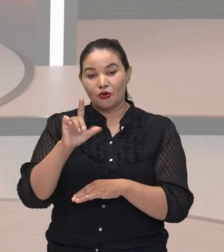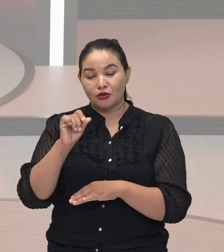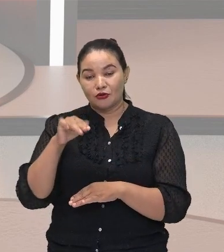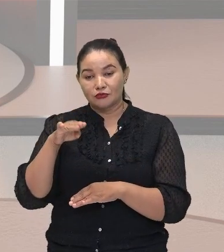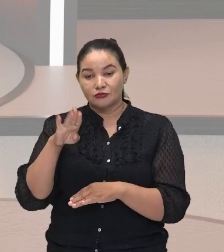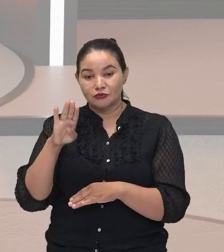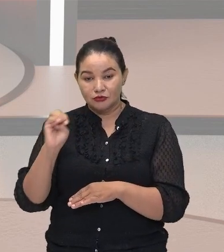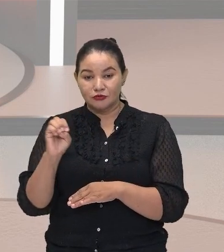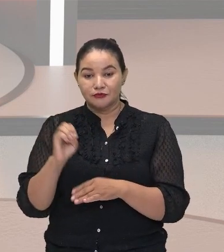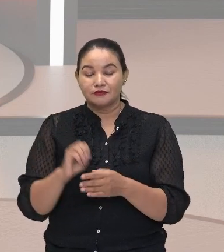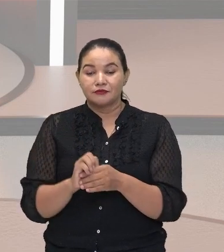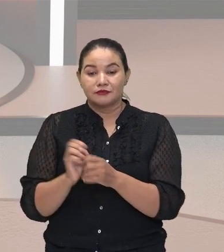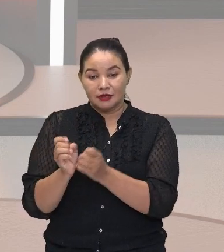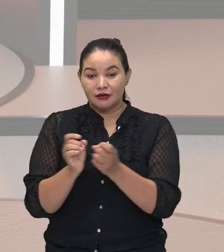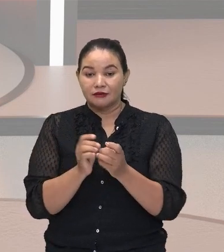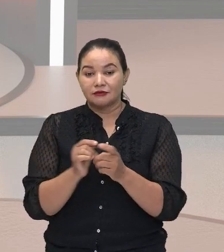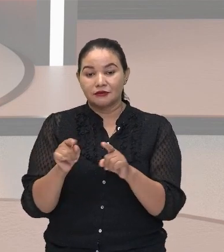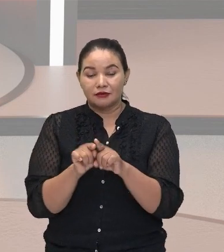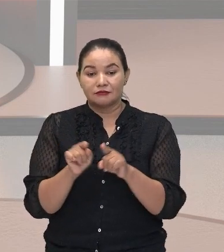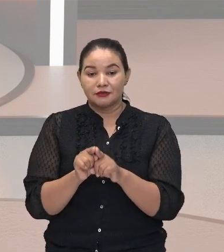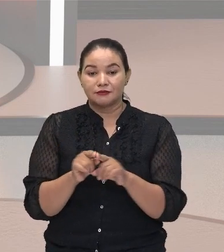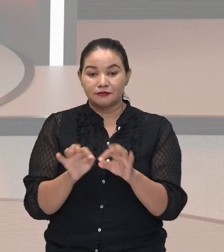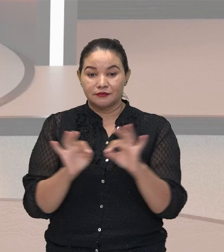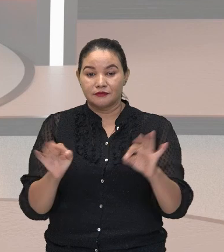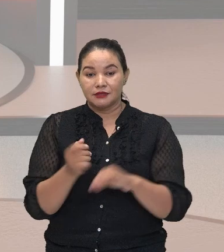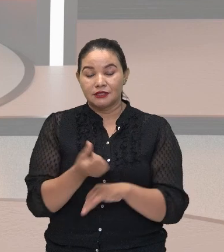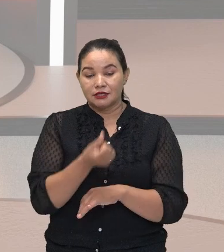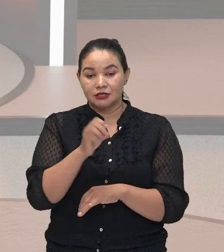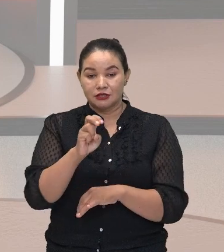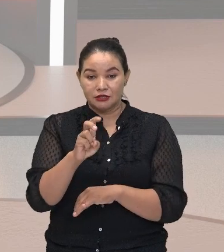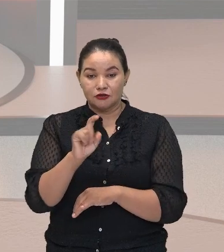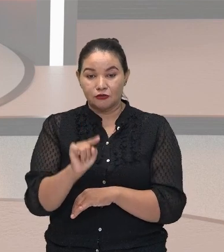capital comercial. Tem uma extensão de